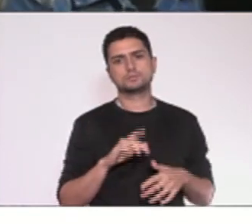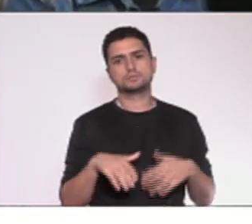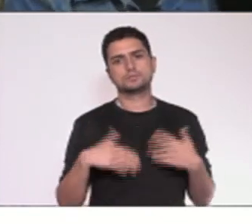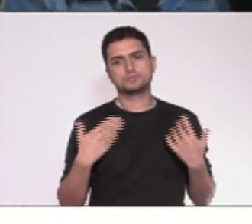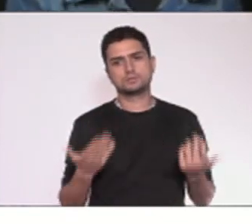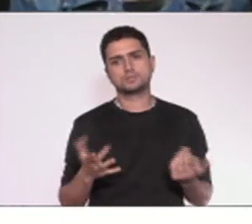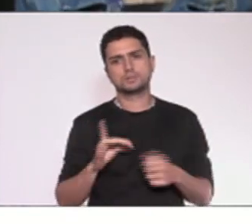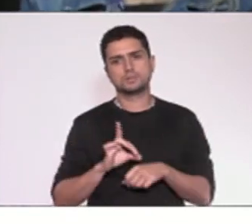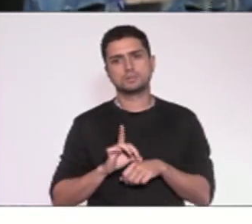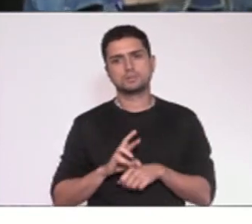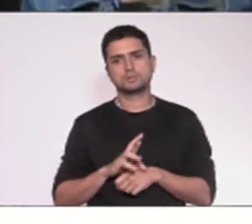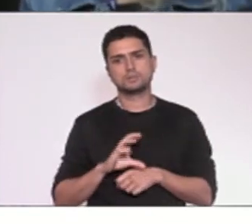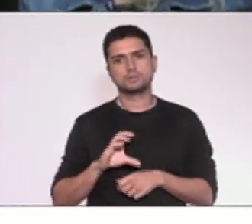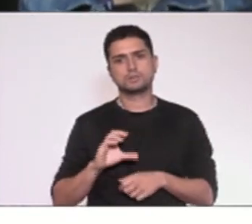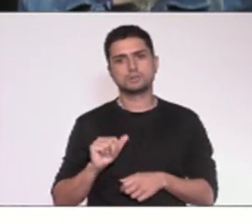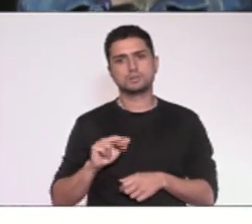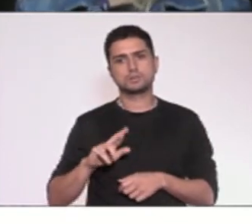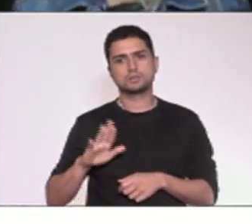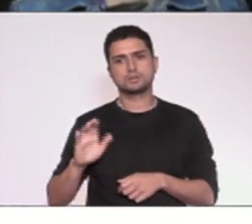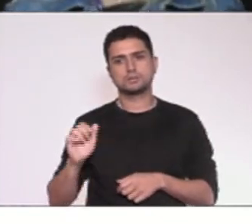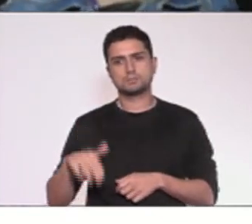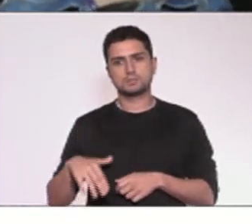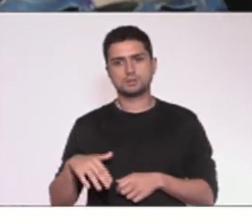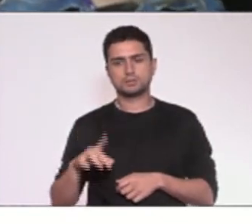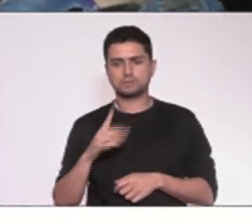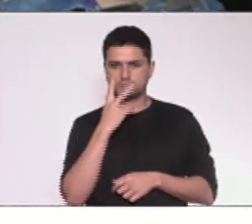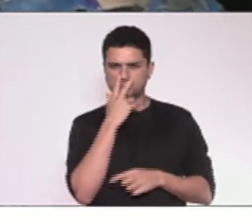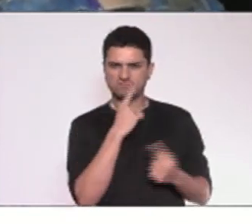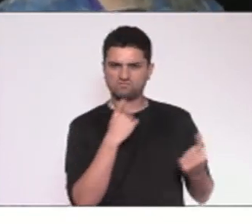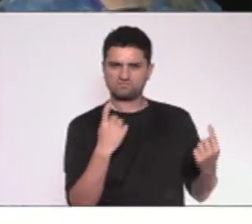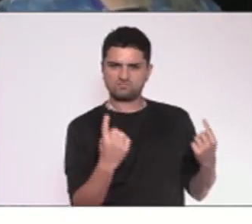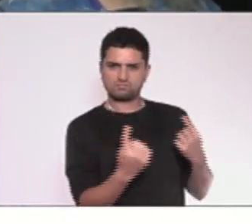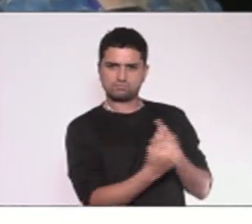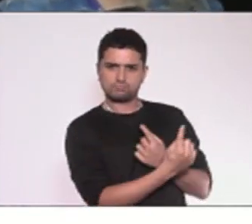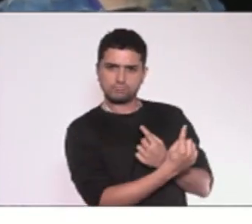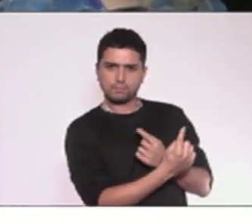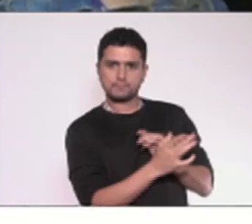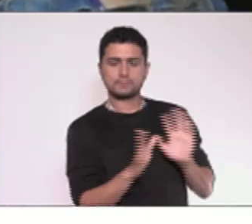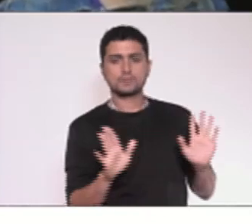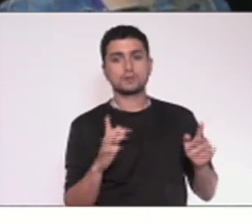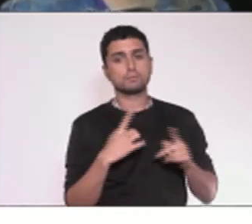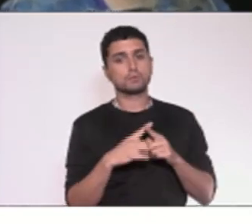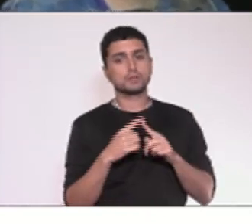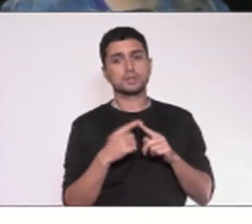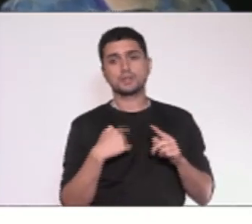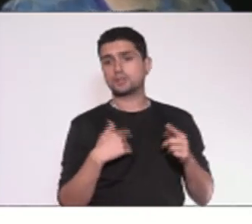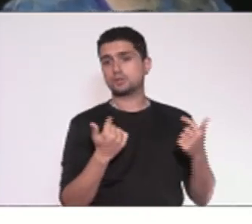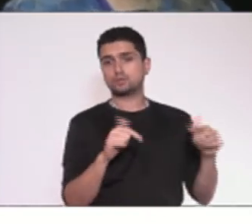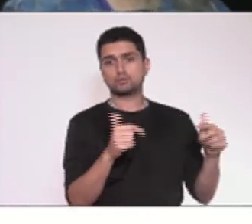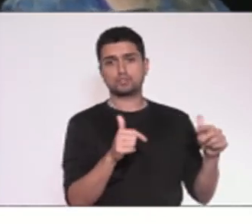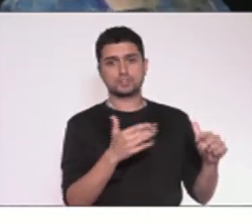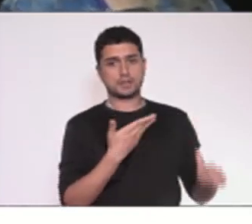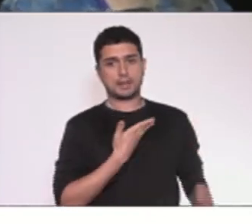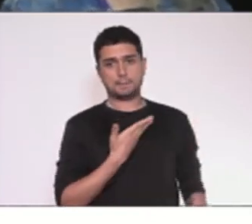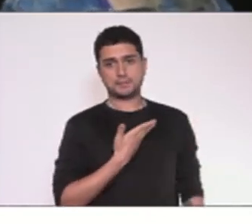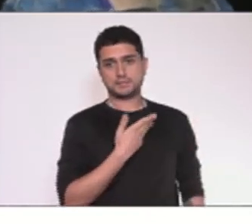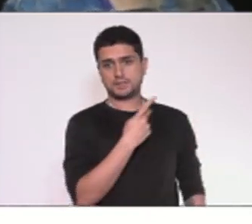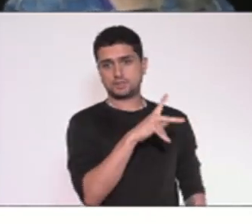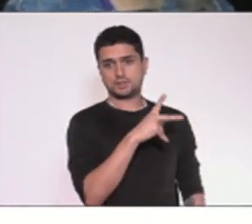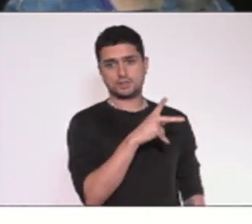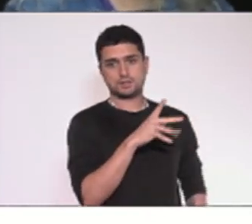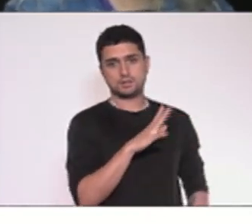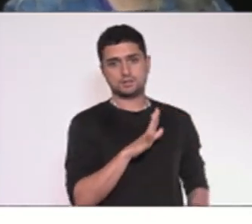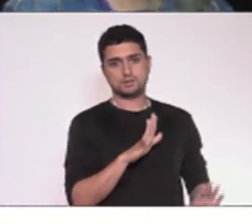trás para frente porque não surgiu a amizade, a proximidade antes da concessão da